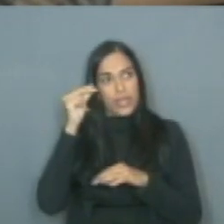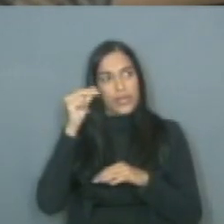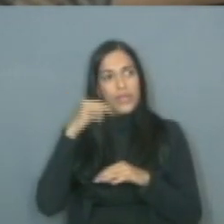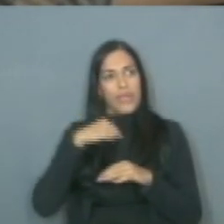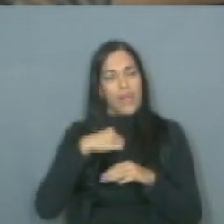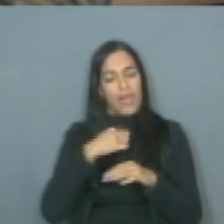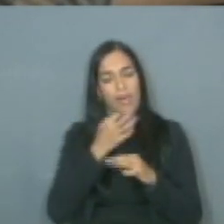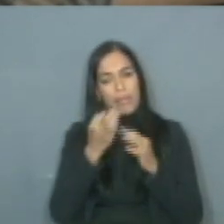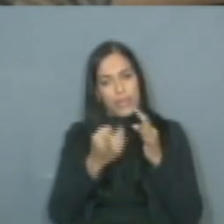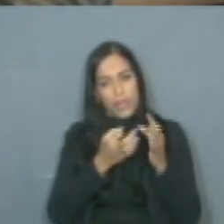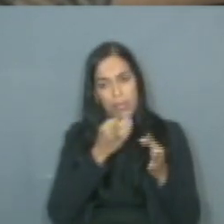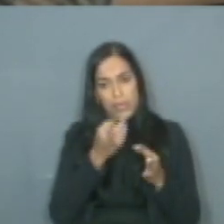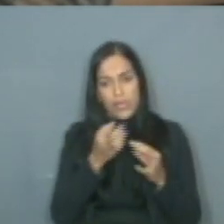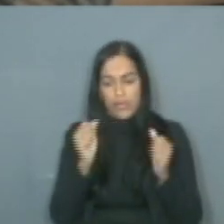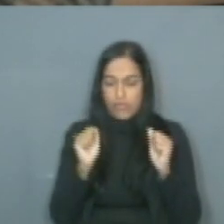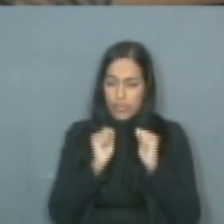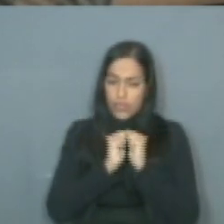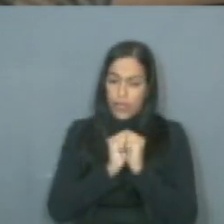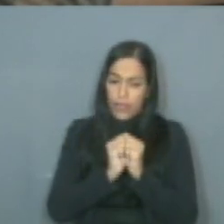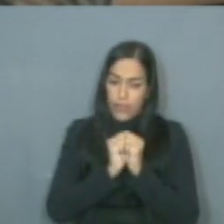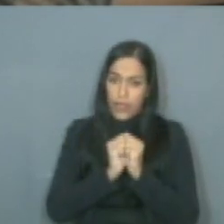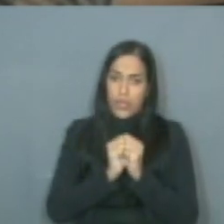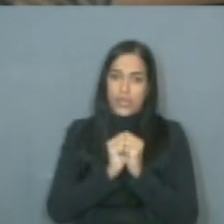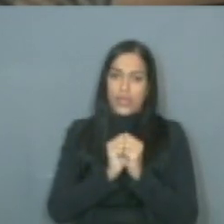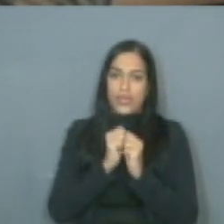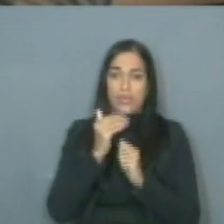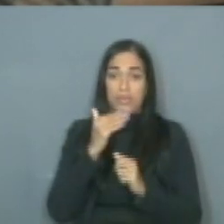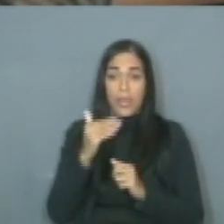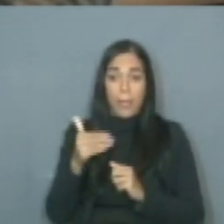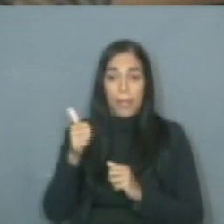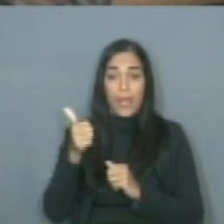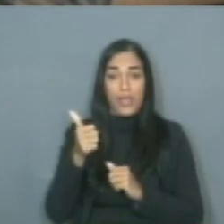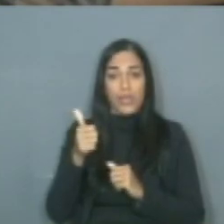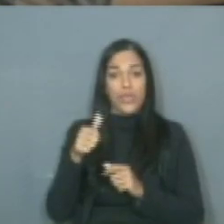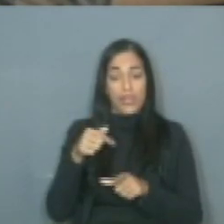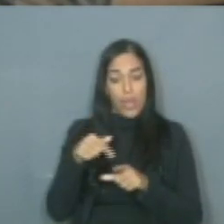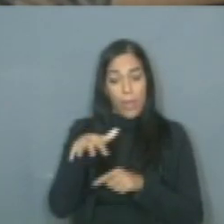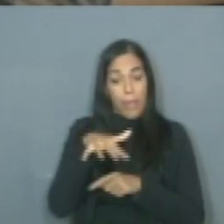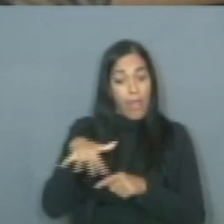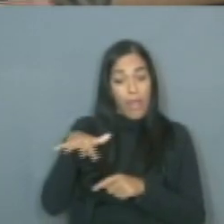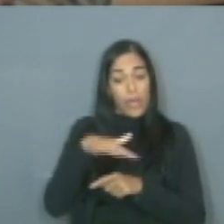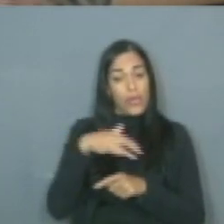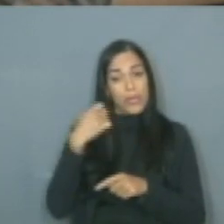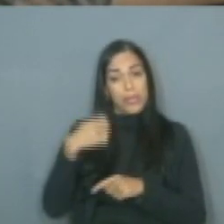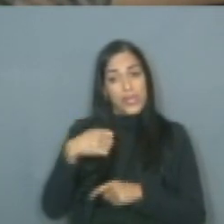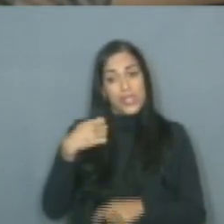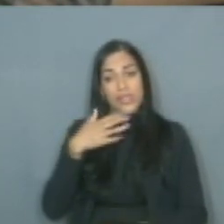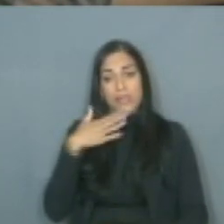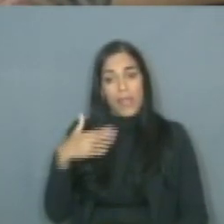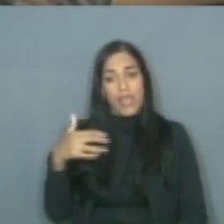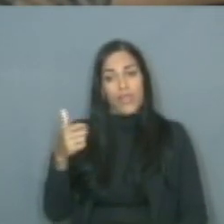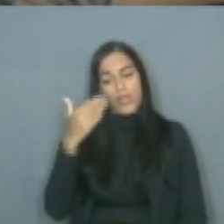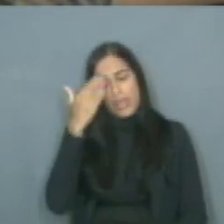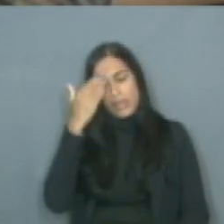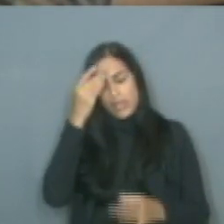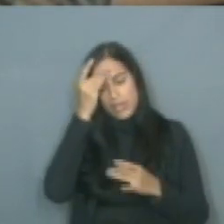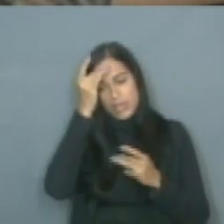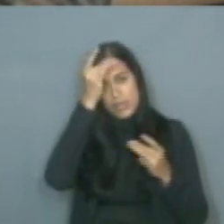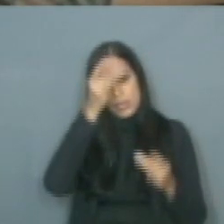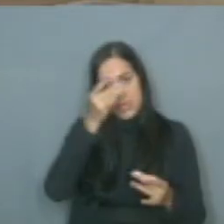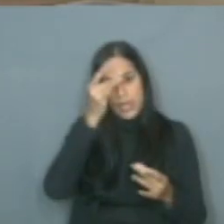forte, a gente pode juntar forças para melhorar toda a vida de um bairro que precisa de melhora. Agradeço a parte e parabéns,